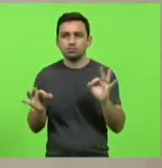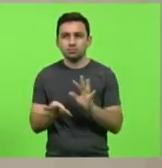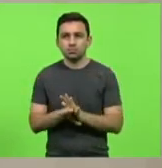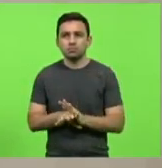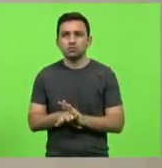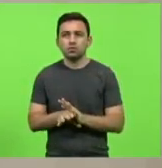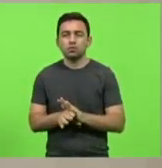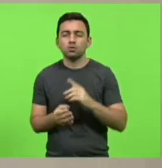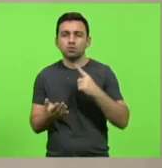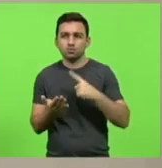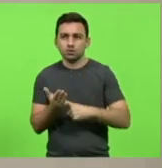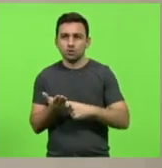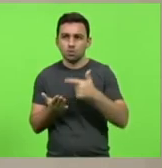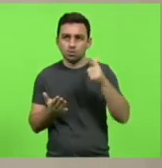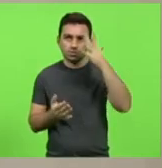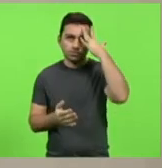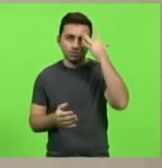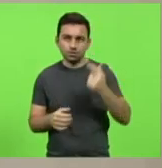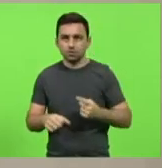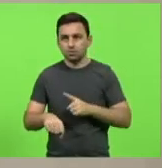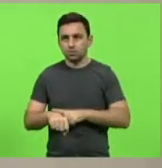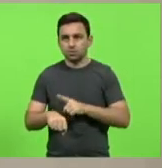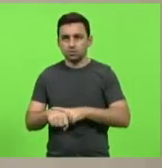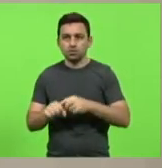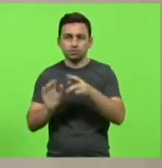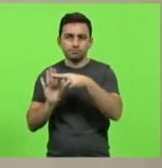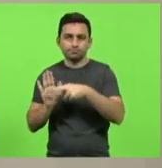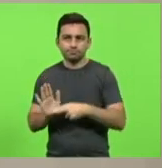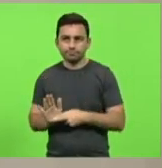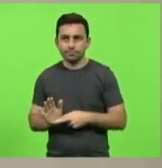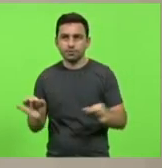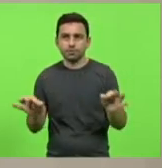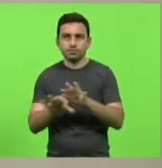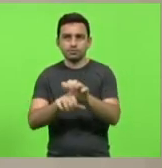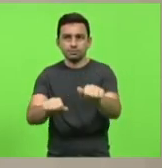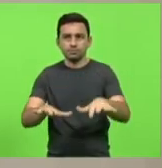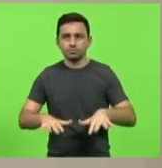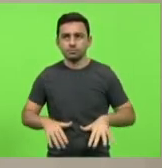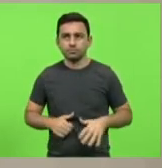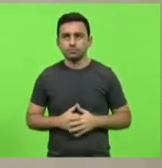convoca outra ordinária para amanhã no horário regimental. Está encerrada a presente sessão.